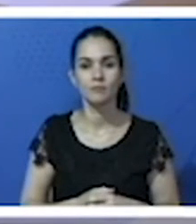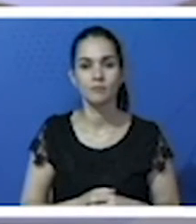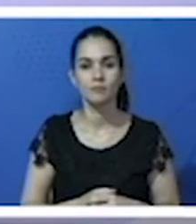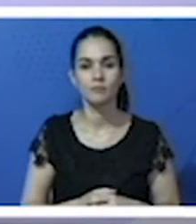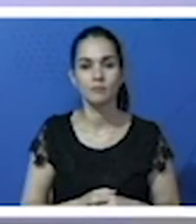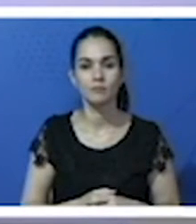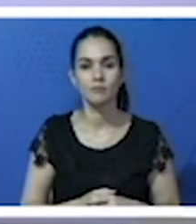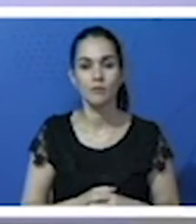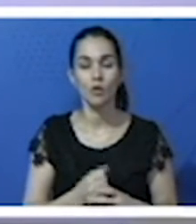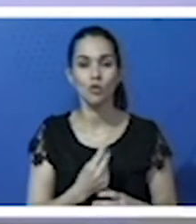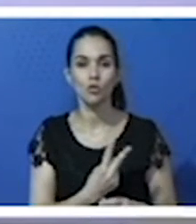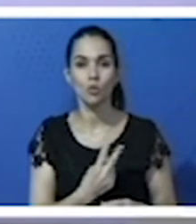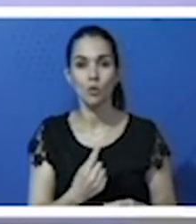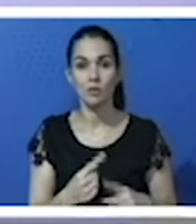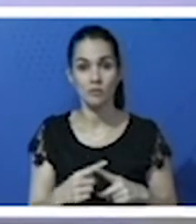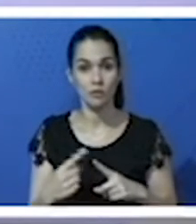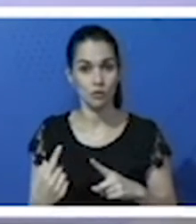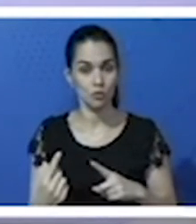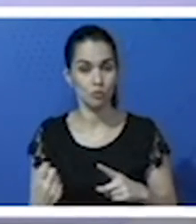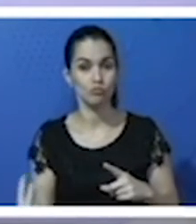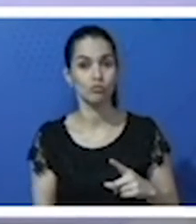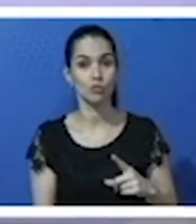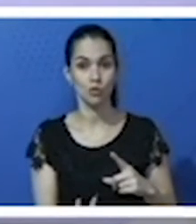Aqui, daqui para baixo, eu fiz 2 vezes 1 dá 2.